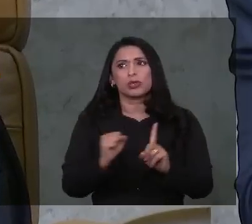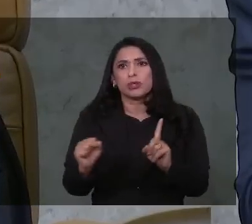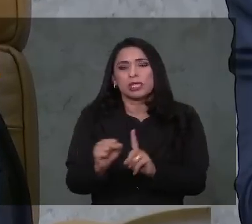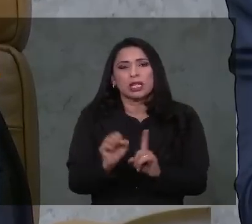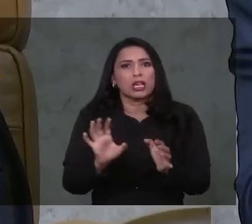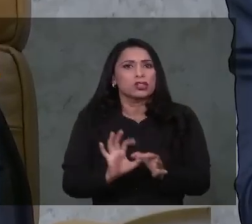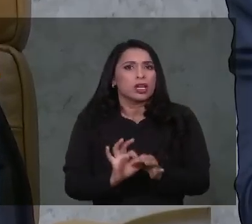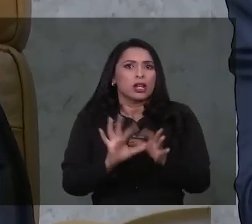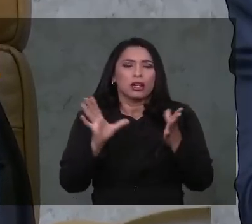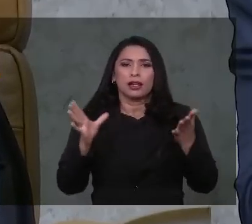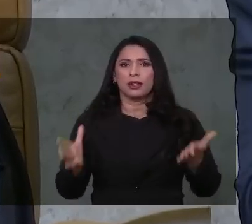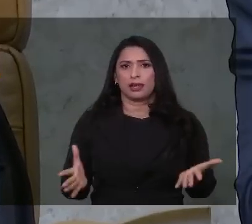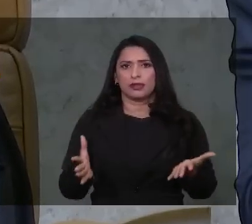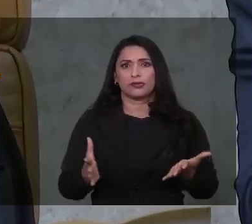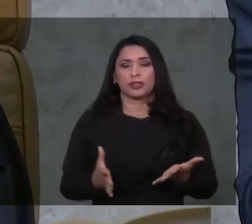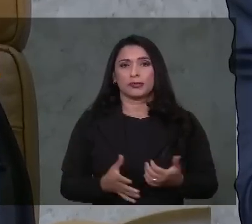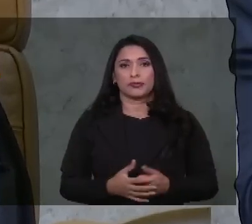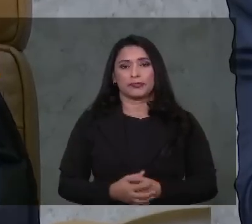e aberta.